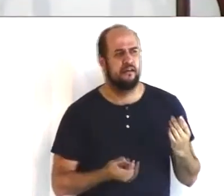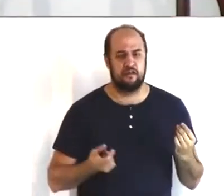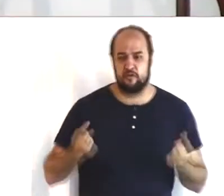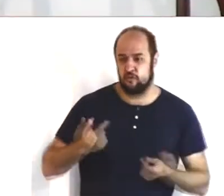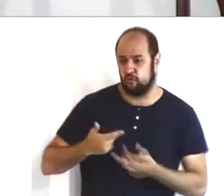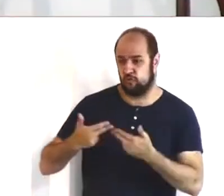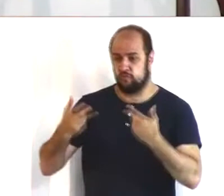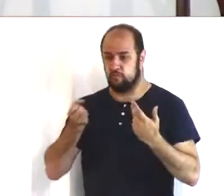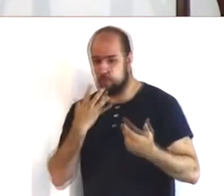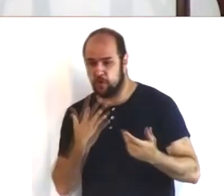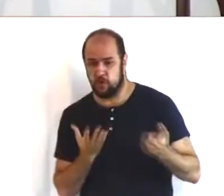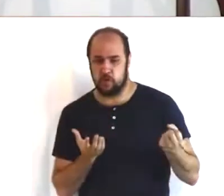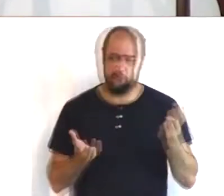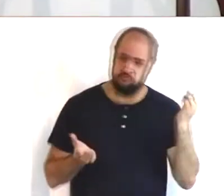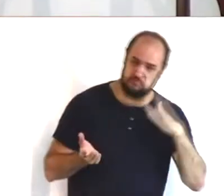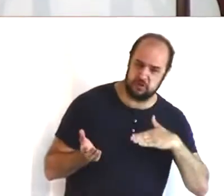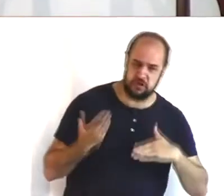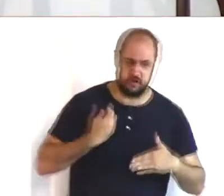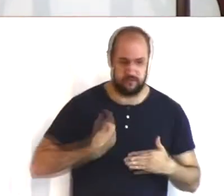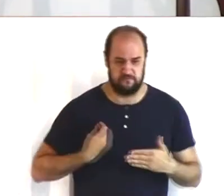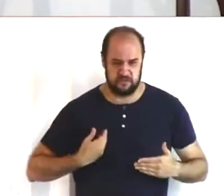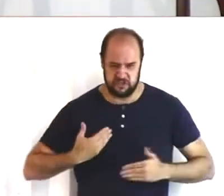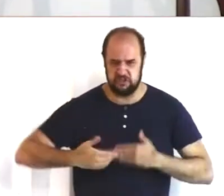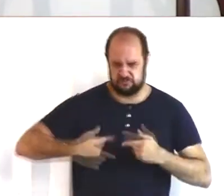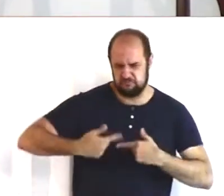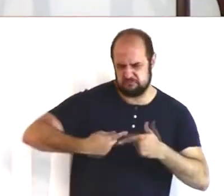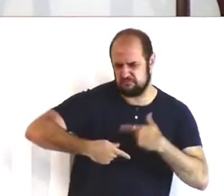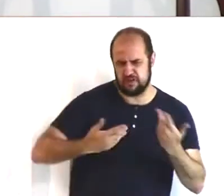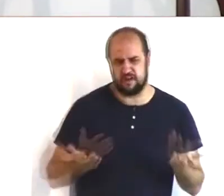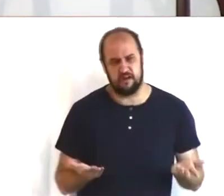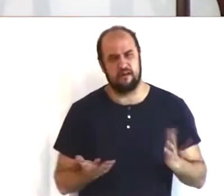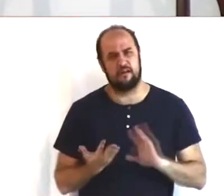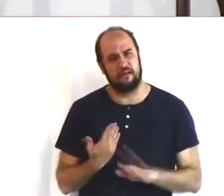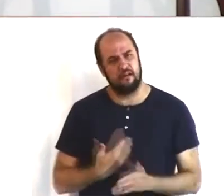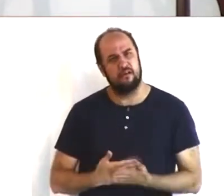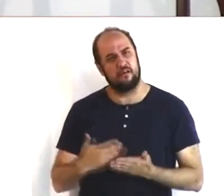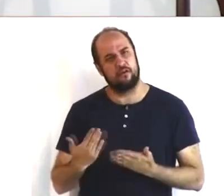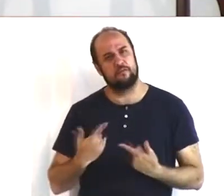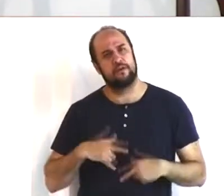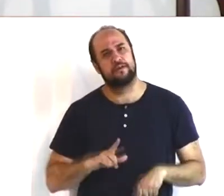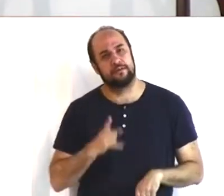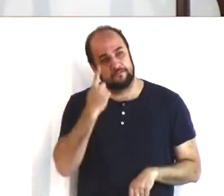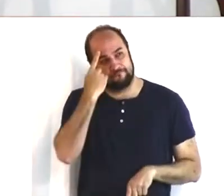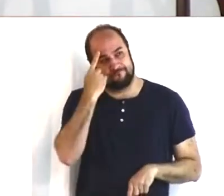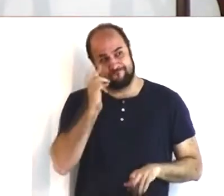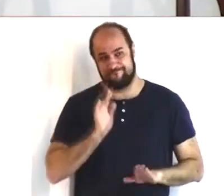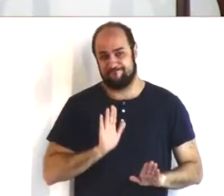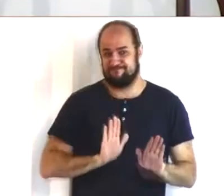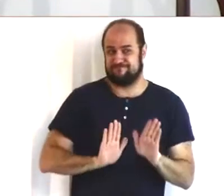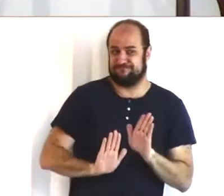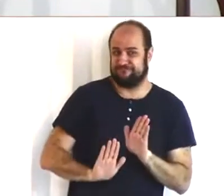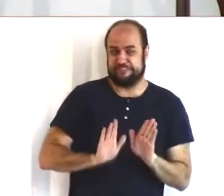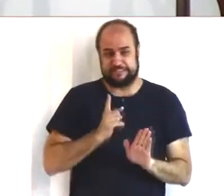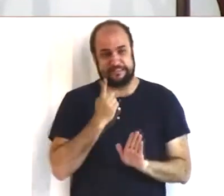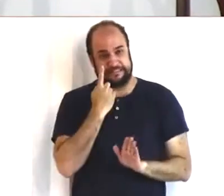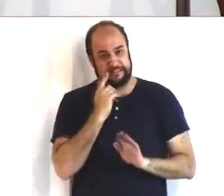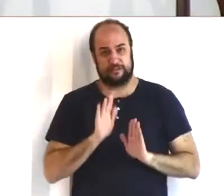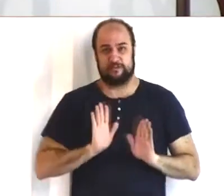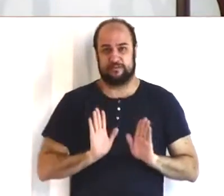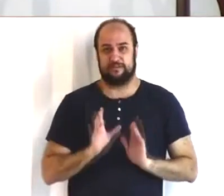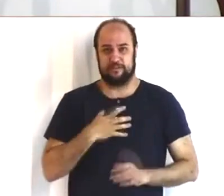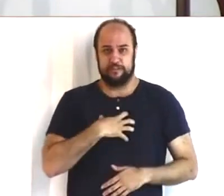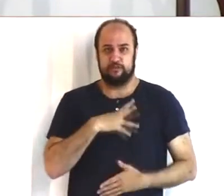em outras áreas da vida, a gente passa a ser mais moderado, a gente passa a ser mais